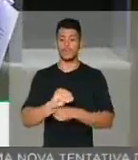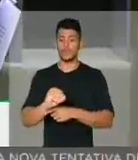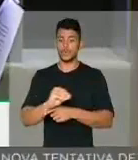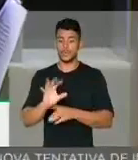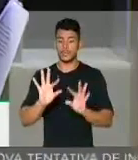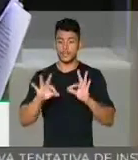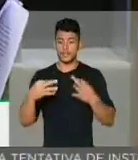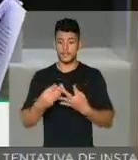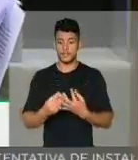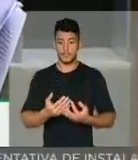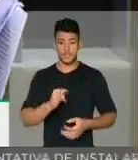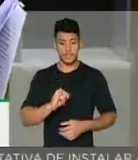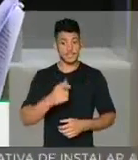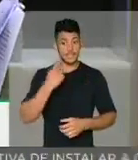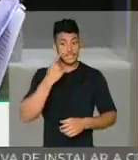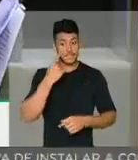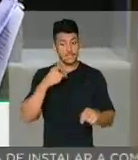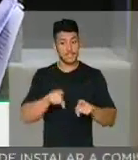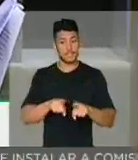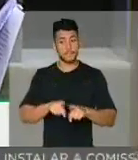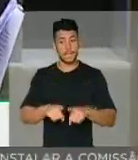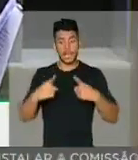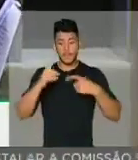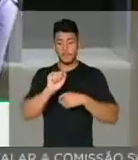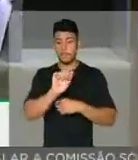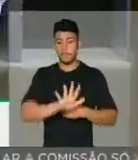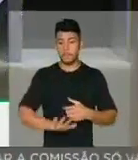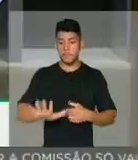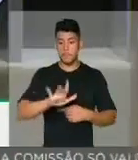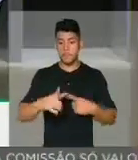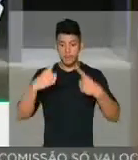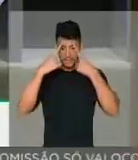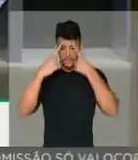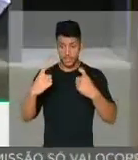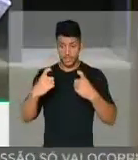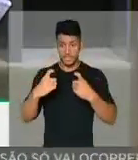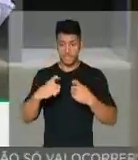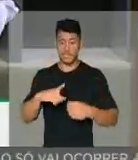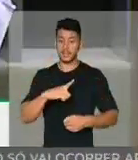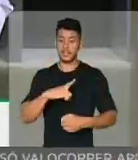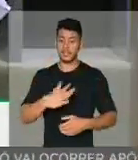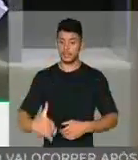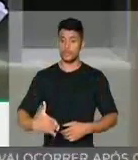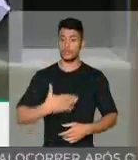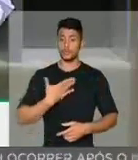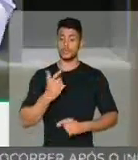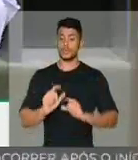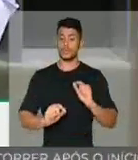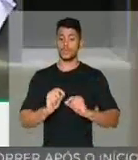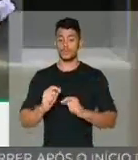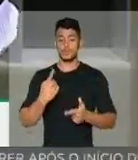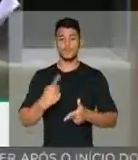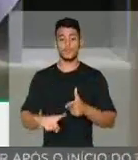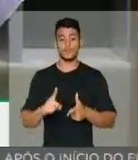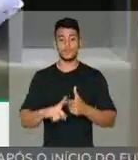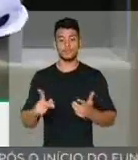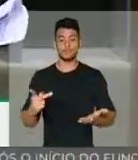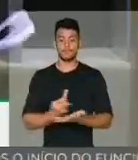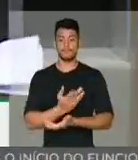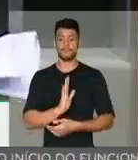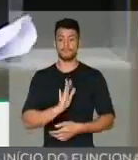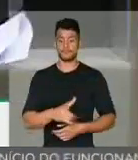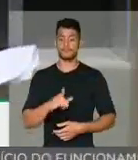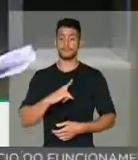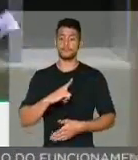Quando olhamos para o mapa da violência de 2017, nos deparamos com o assombro que já foi aqui lido